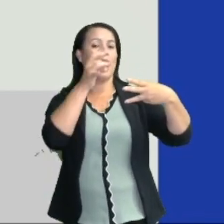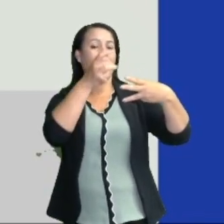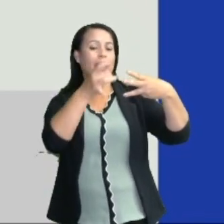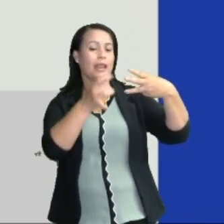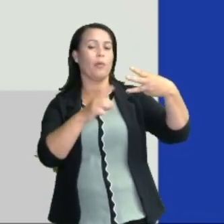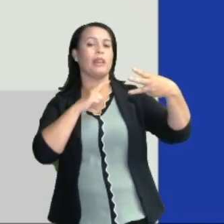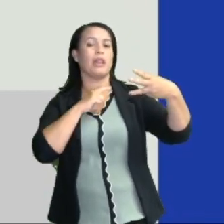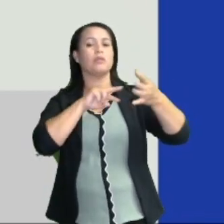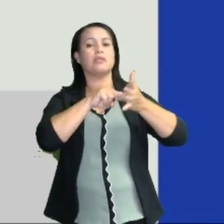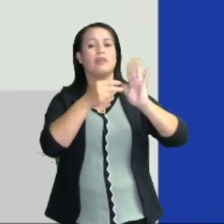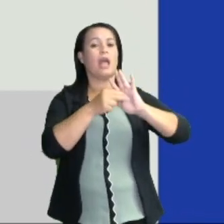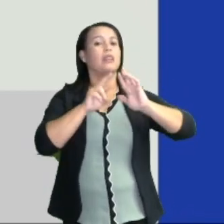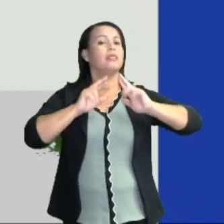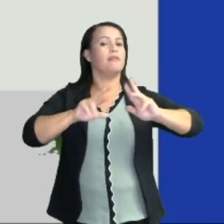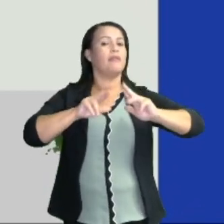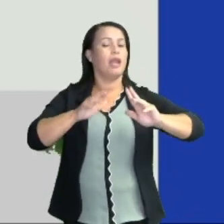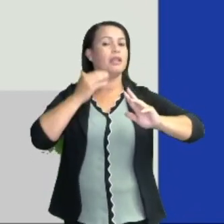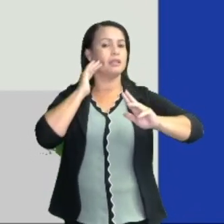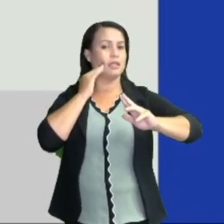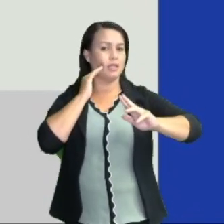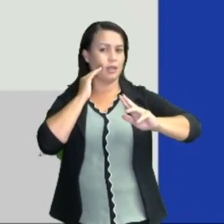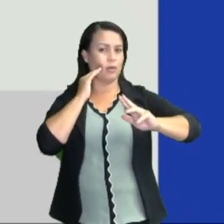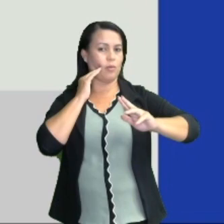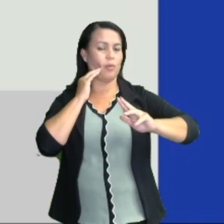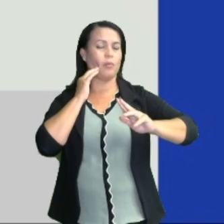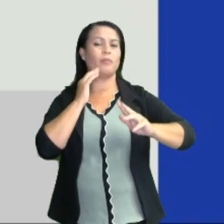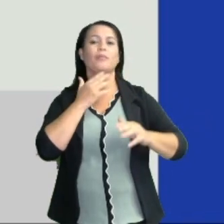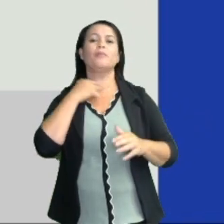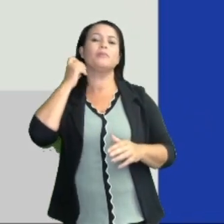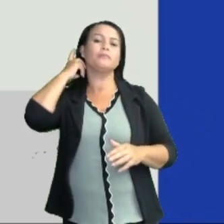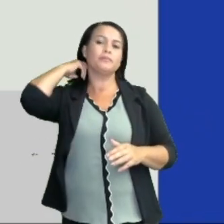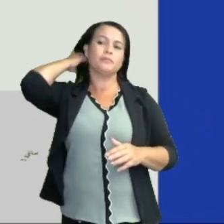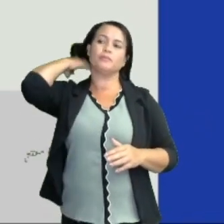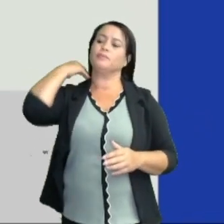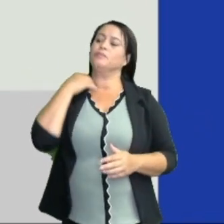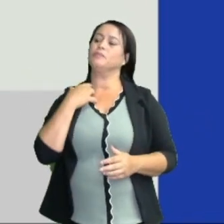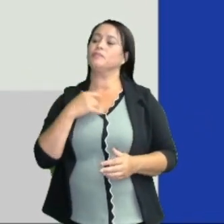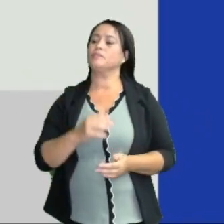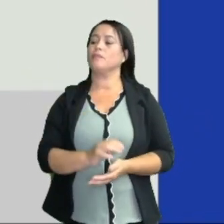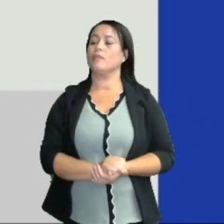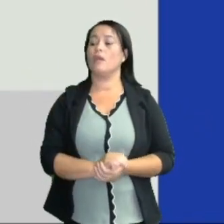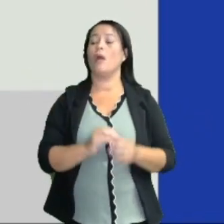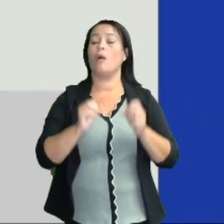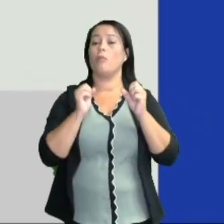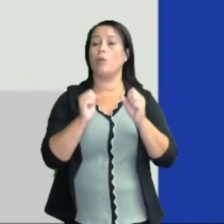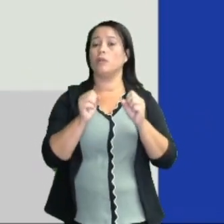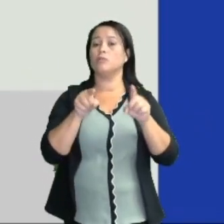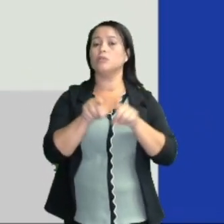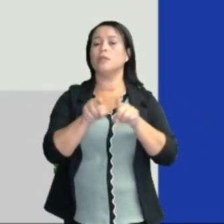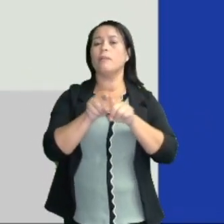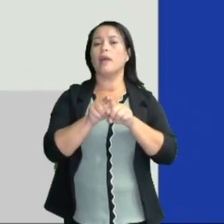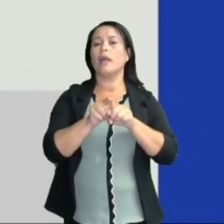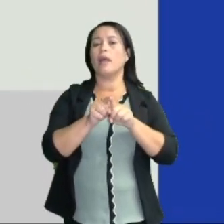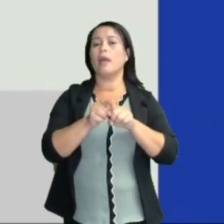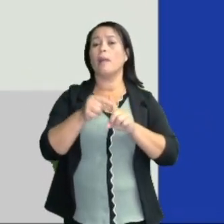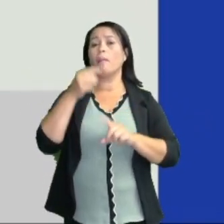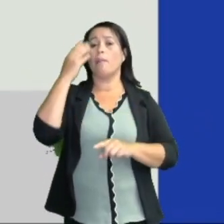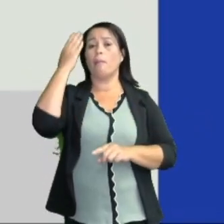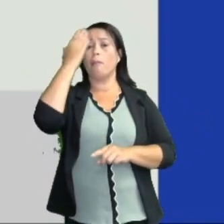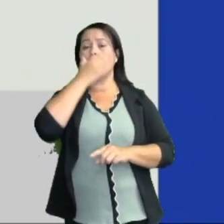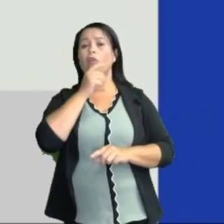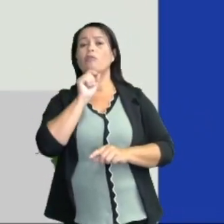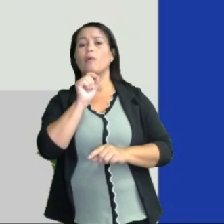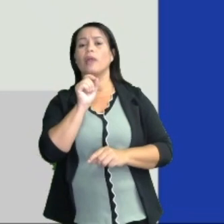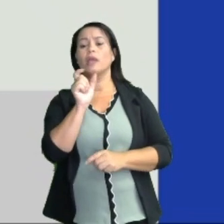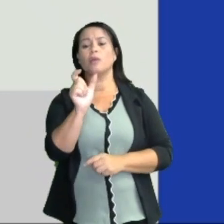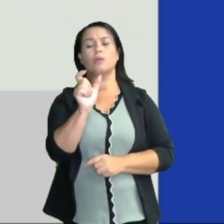tem um significado diferente. Cada um é uma coisa. Podemos constatar que o termo